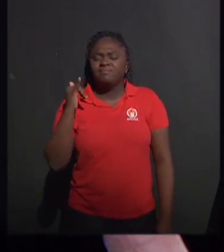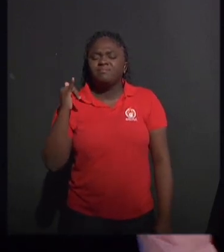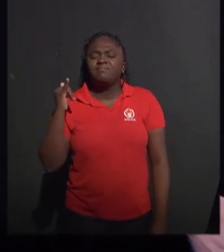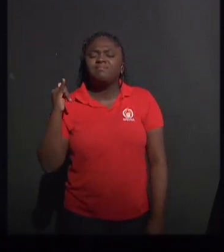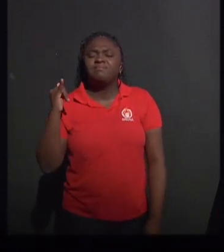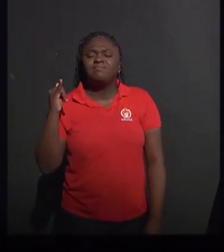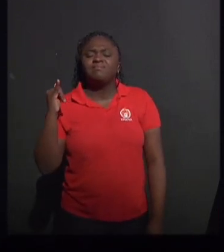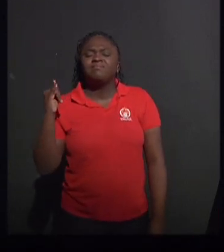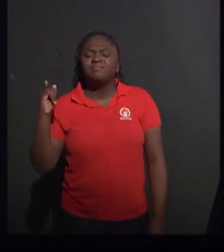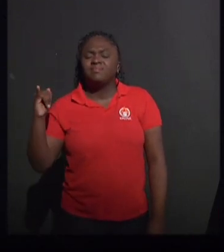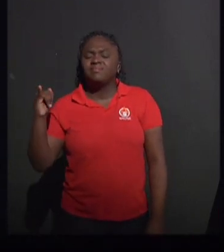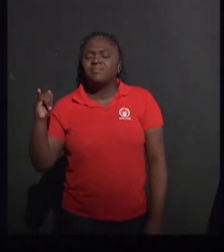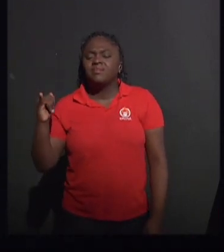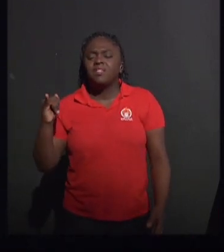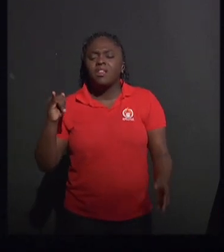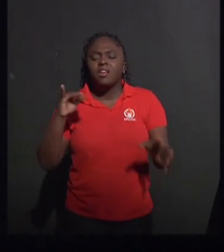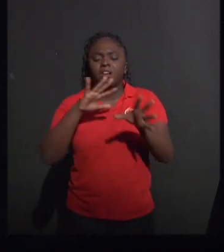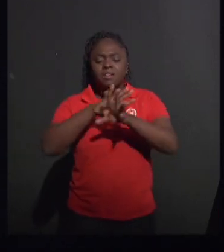que haja cura,